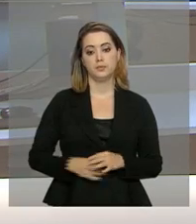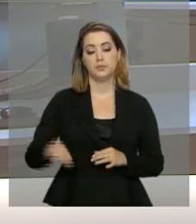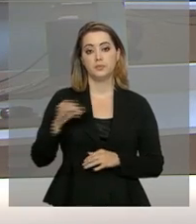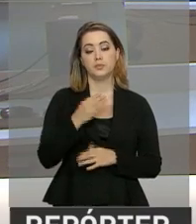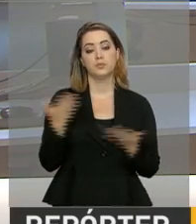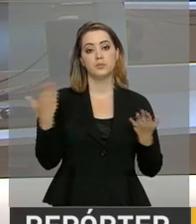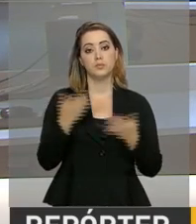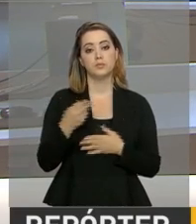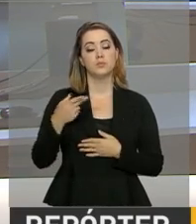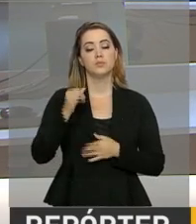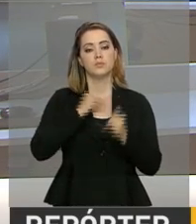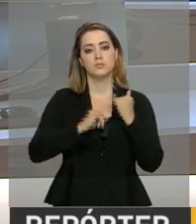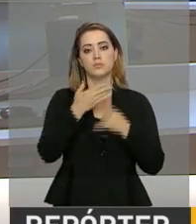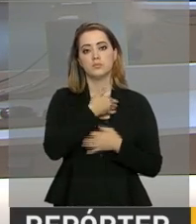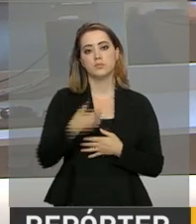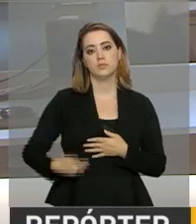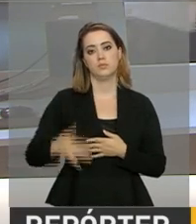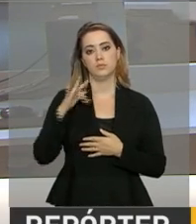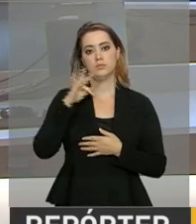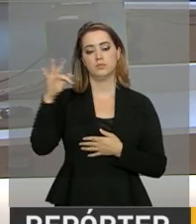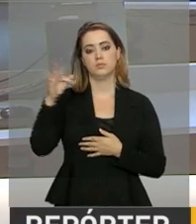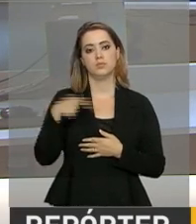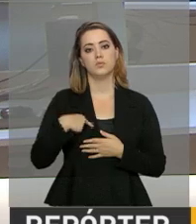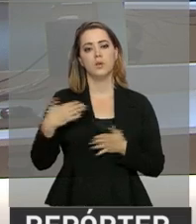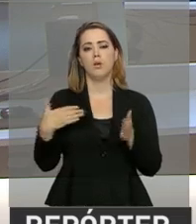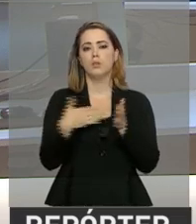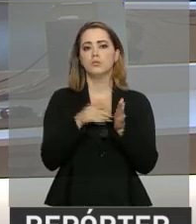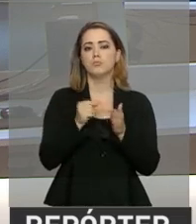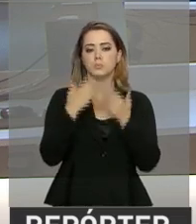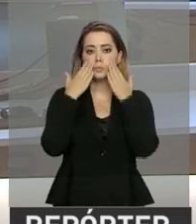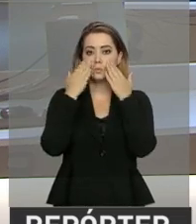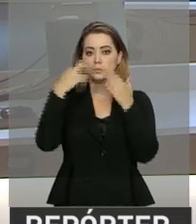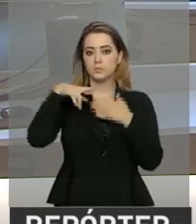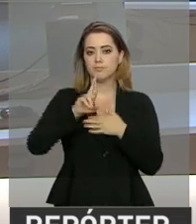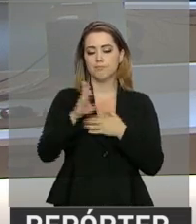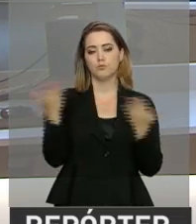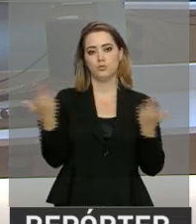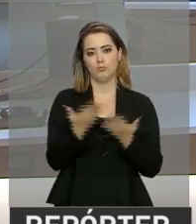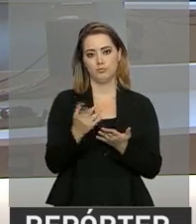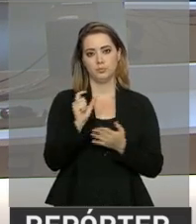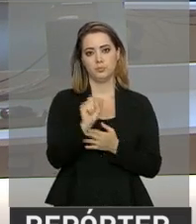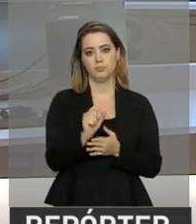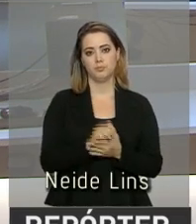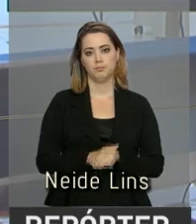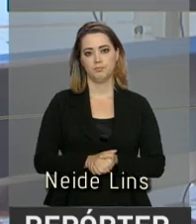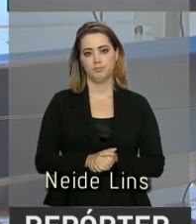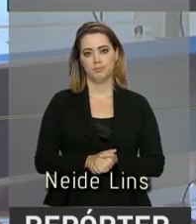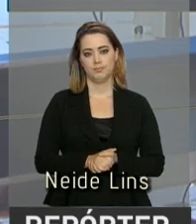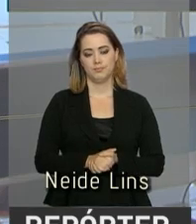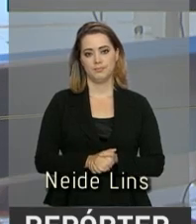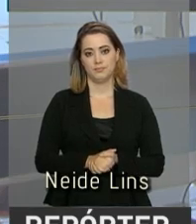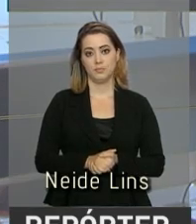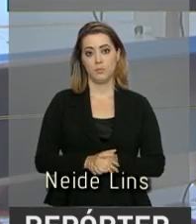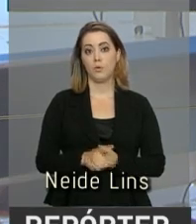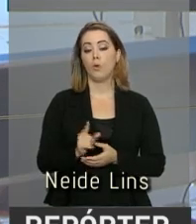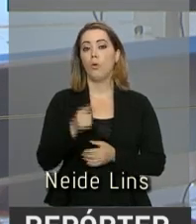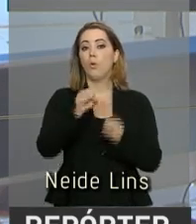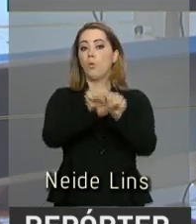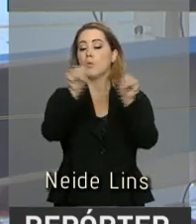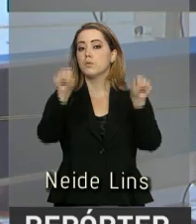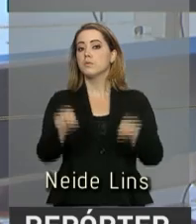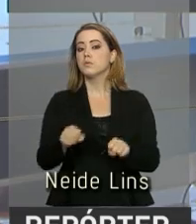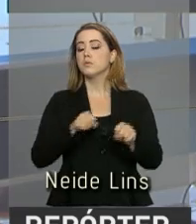Olá, estamos de volta com as notícias do governo federal na última edição do Repórter NBR desta sexta-feira. Um sistema